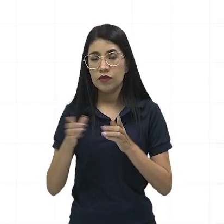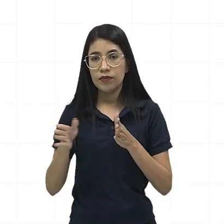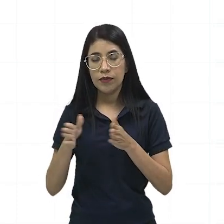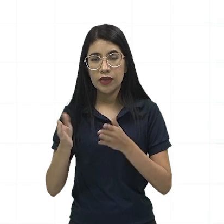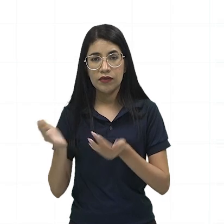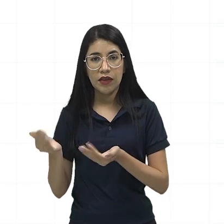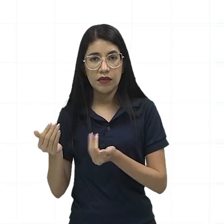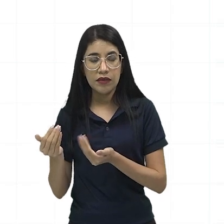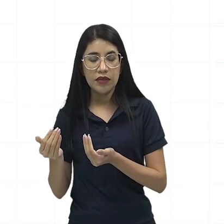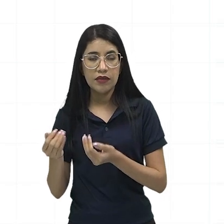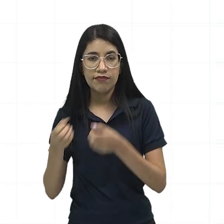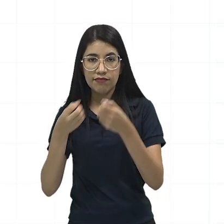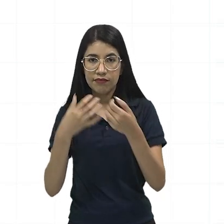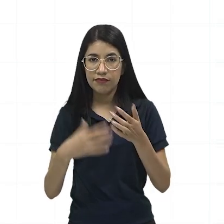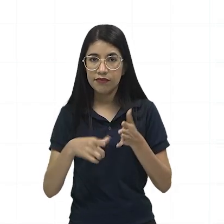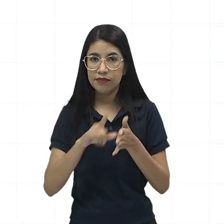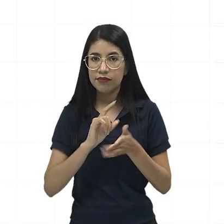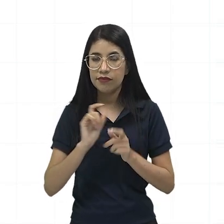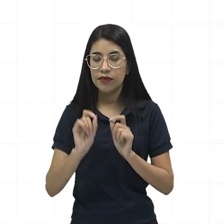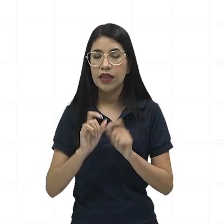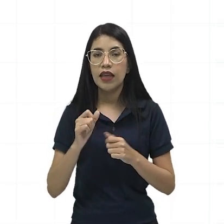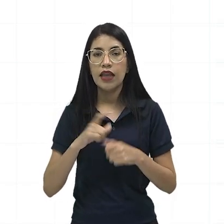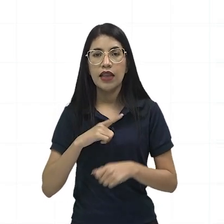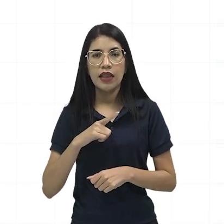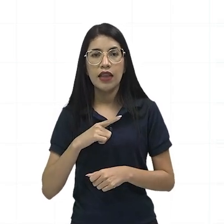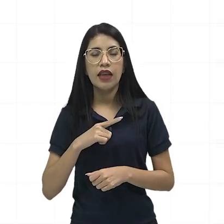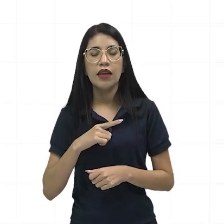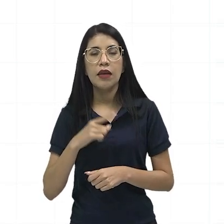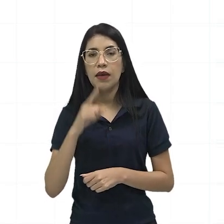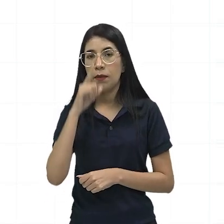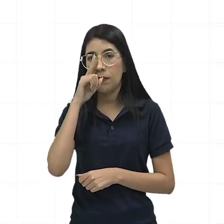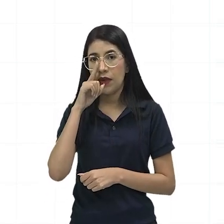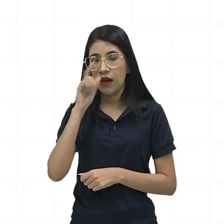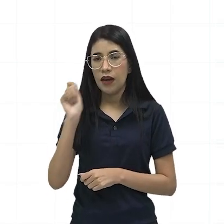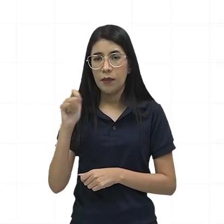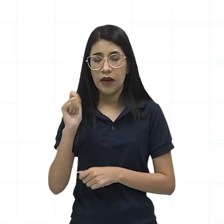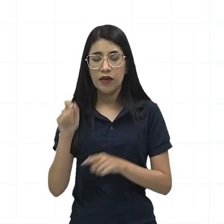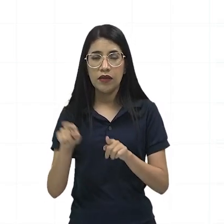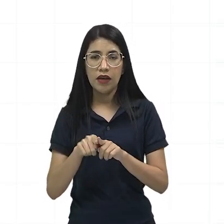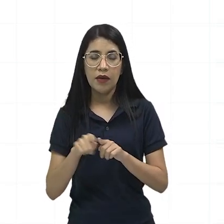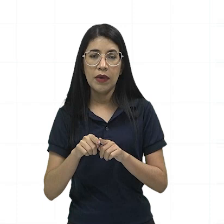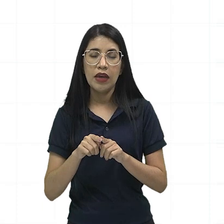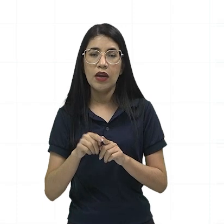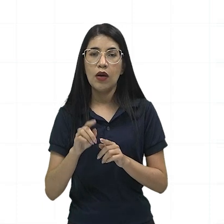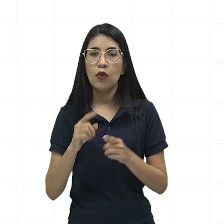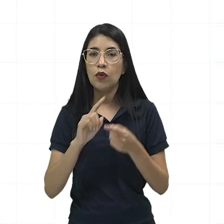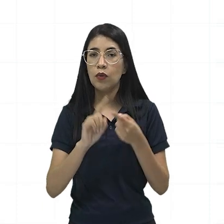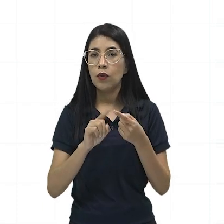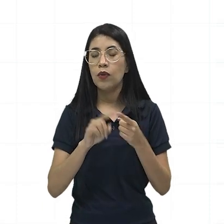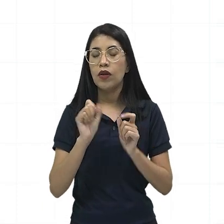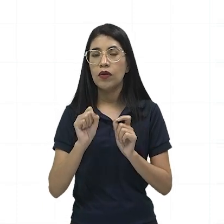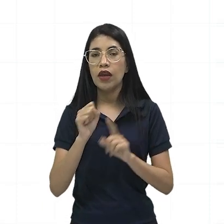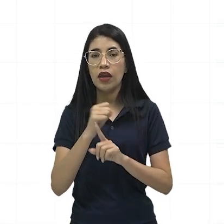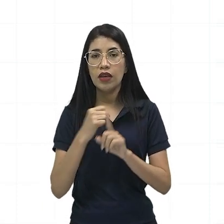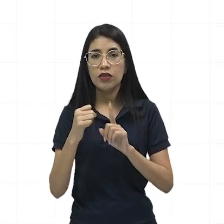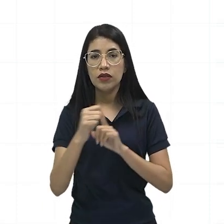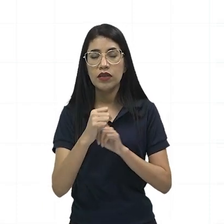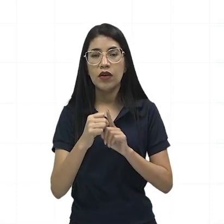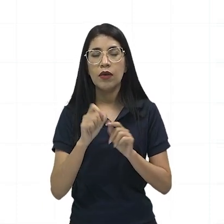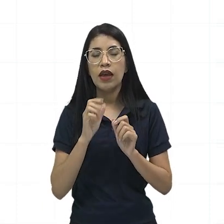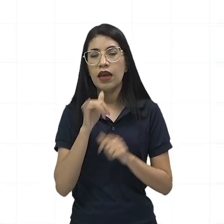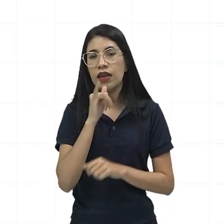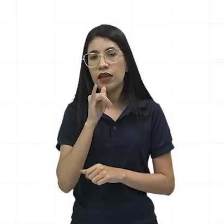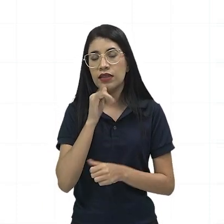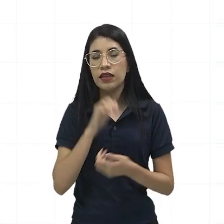adolescência, né, como eu falei para vocês, tem riscos, né? Um deles, um risco social importantíssimo, é a